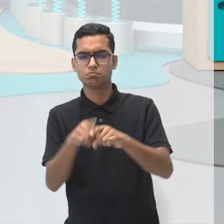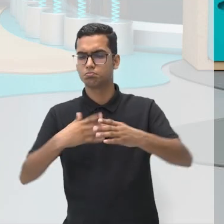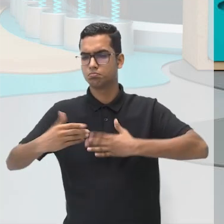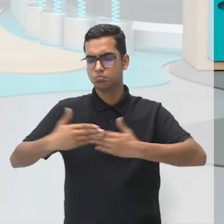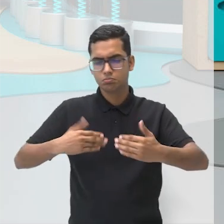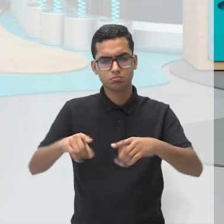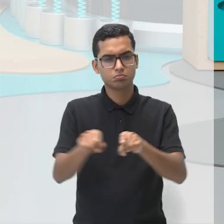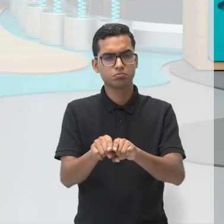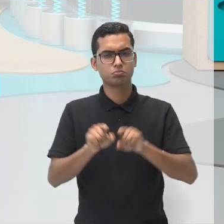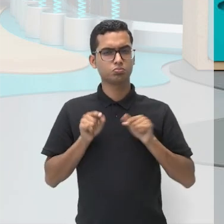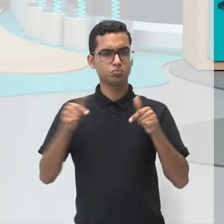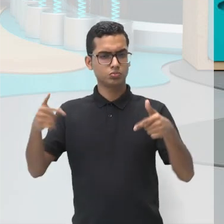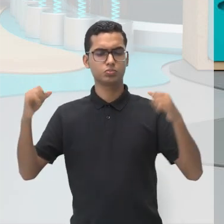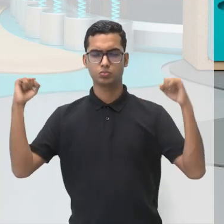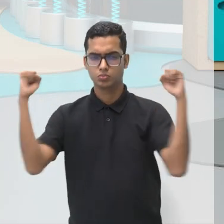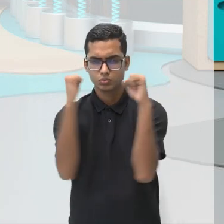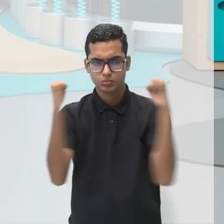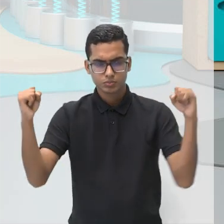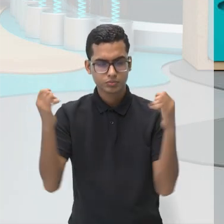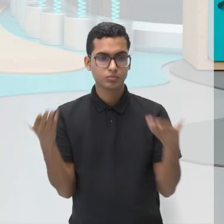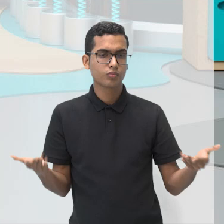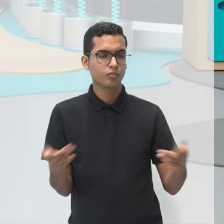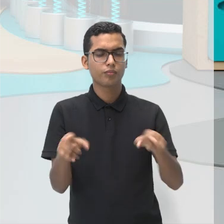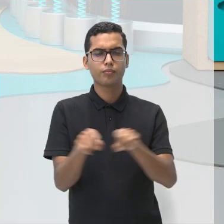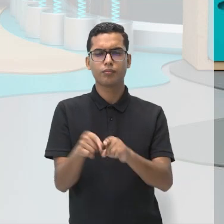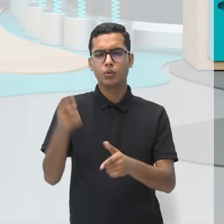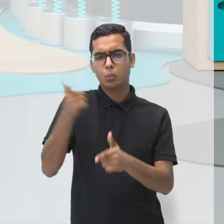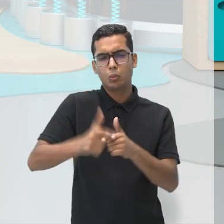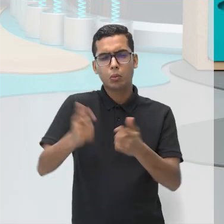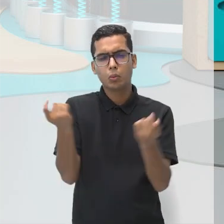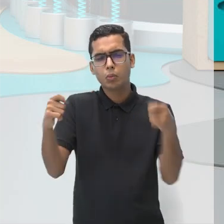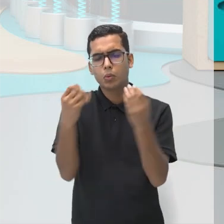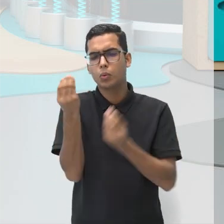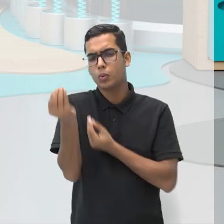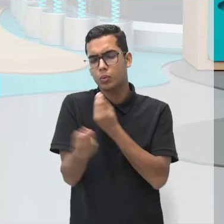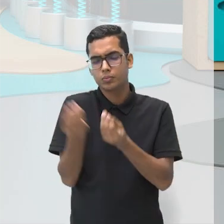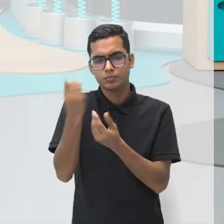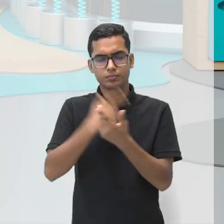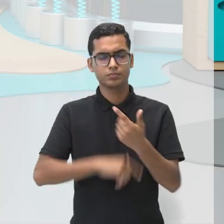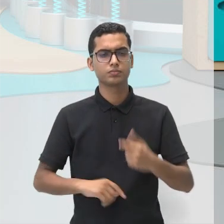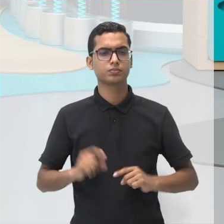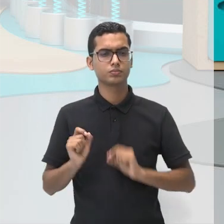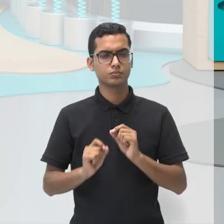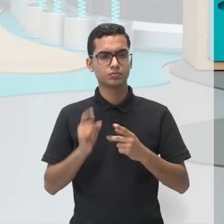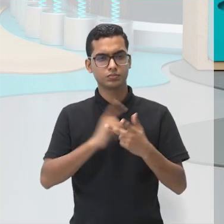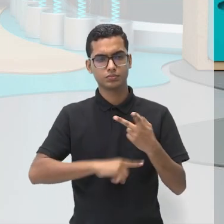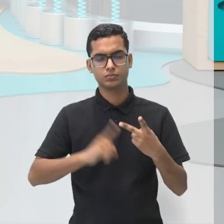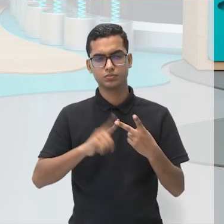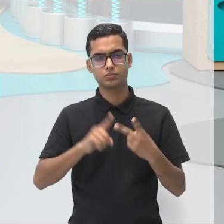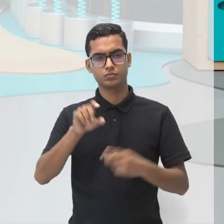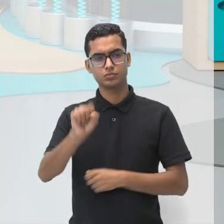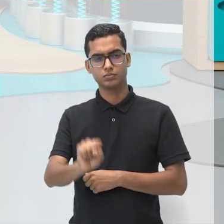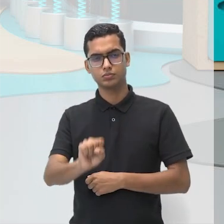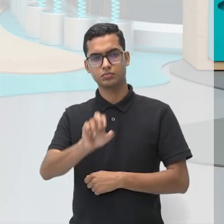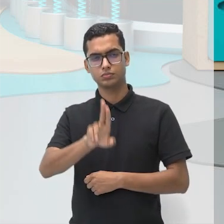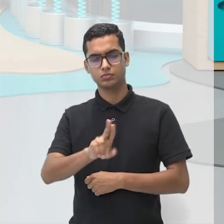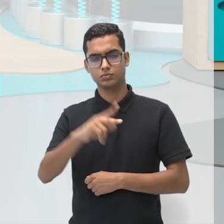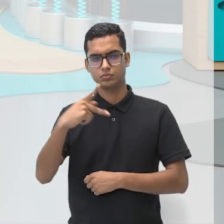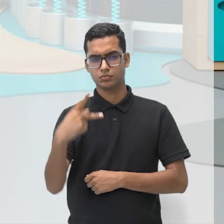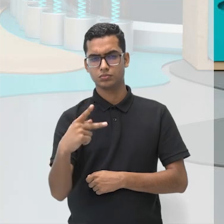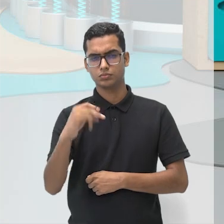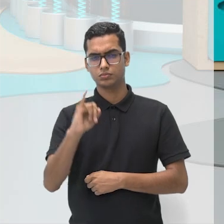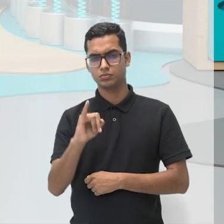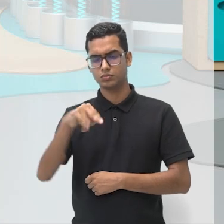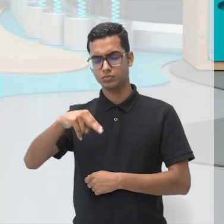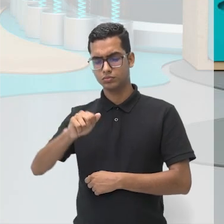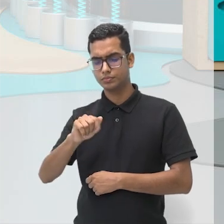o desajuste, o desvio postural que pode acontecer no pé, a gente vai ter a pisada supinada, olha só, que o